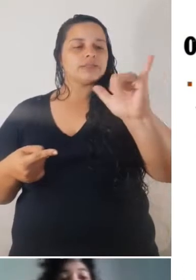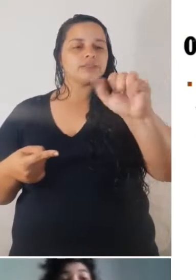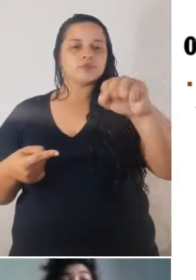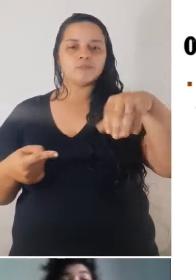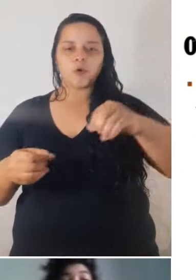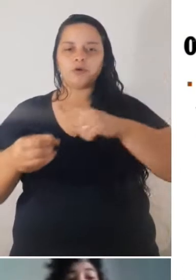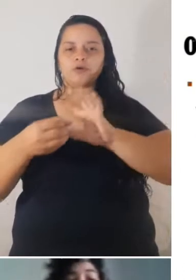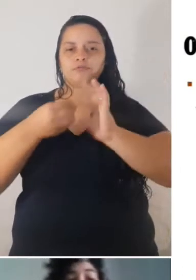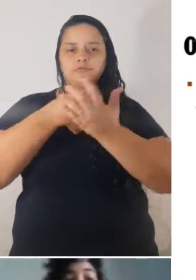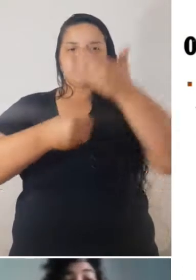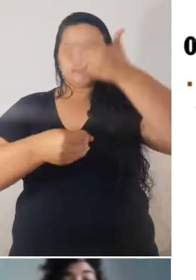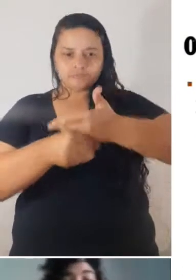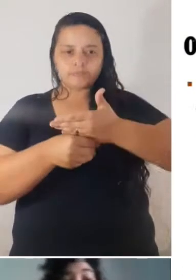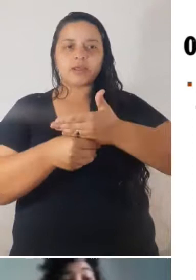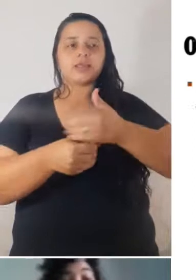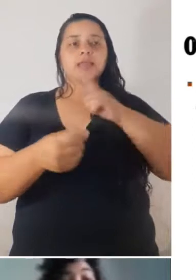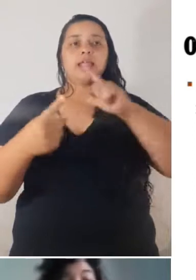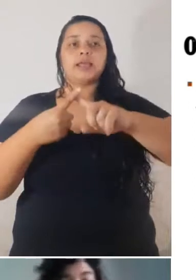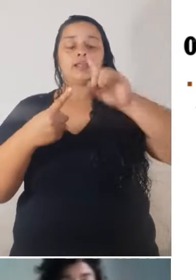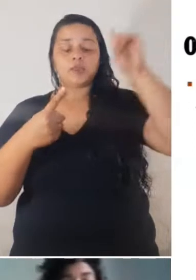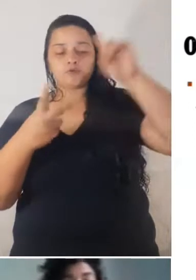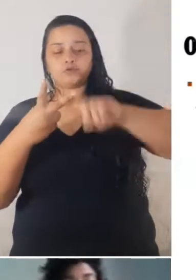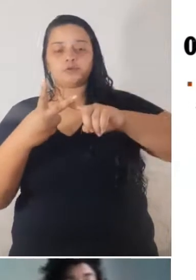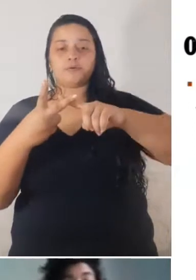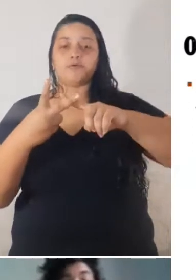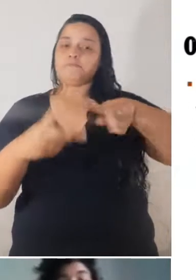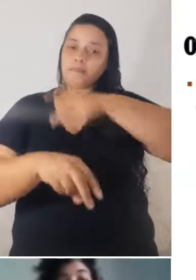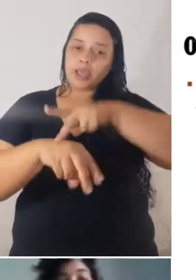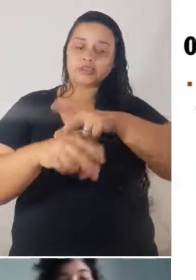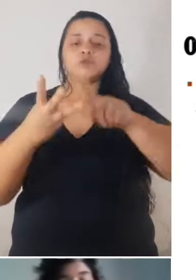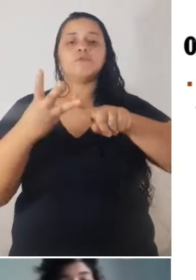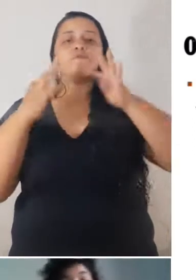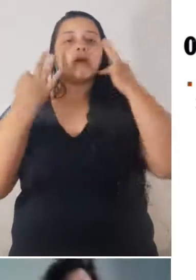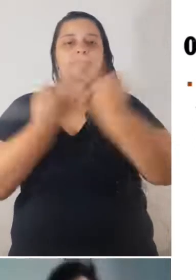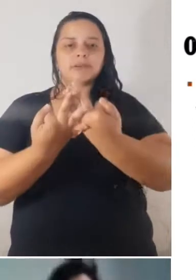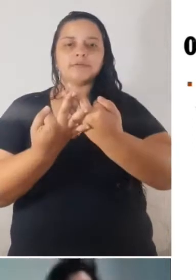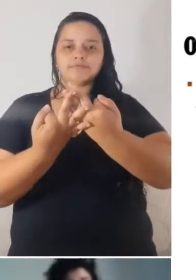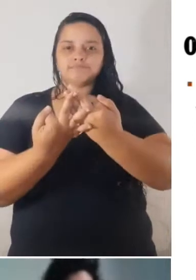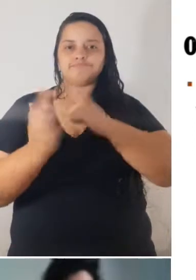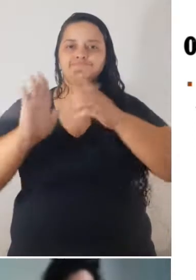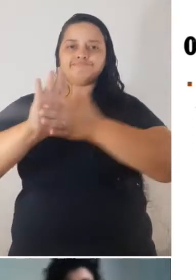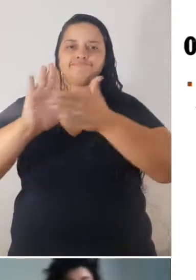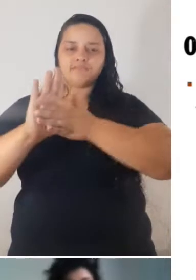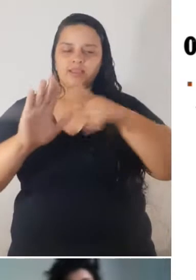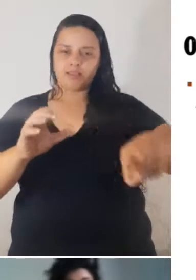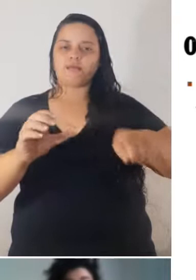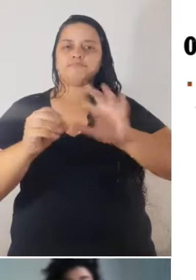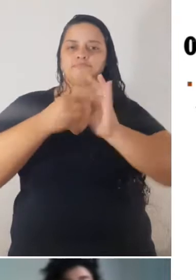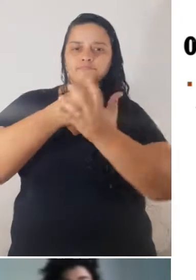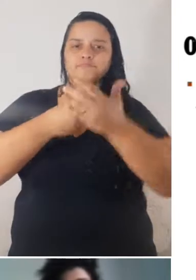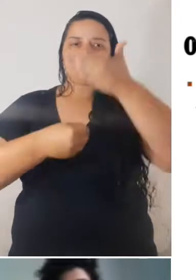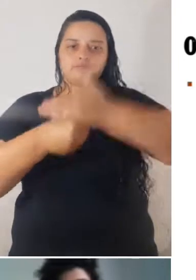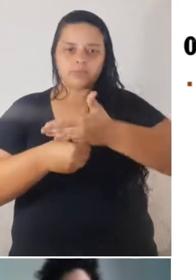italiano, com o lema Deus, Pátria e Família, na defesa do autoritarismo e desse Estado forte. Aqui a